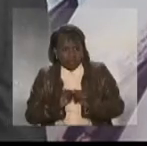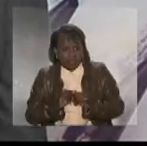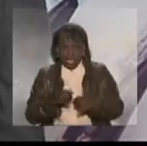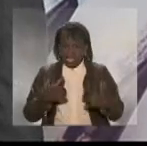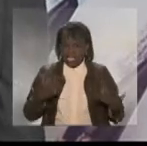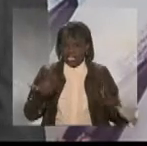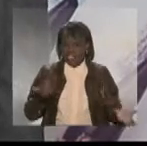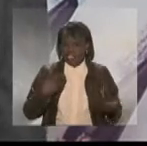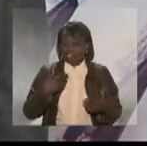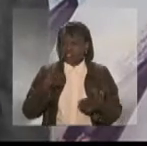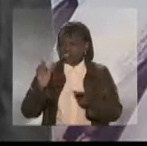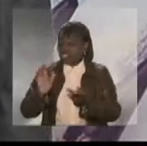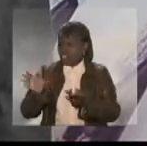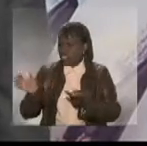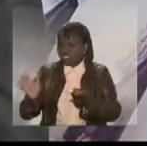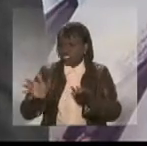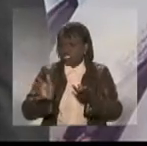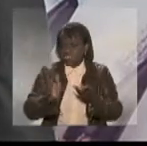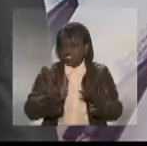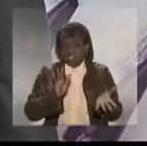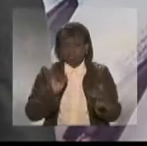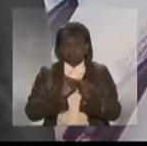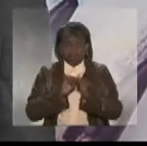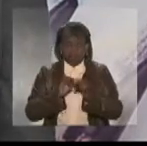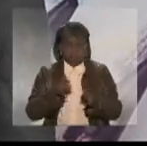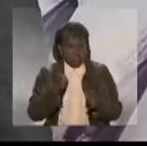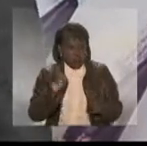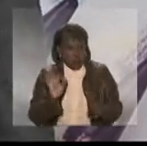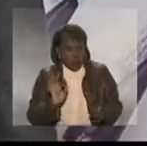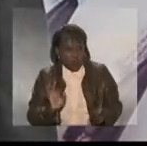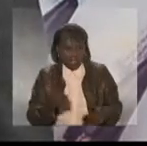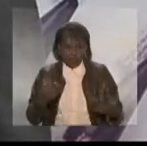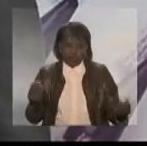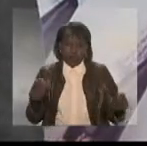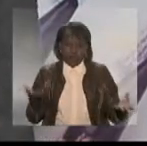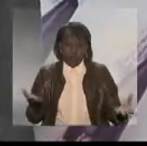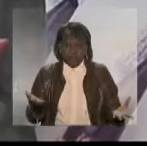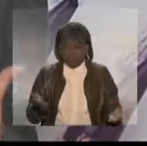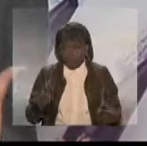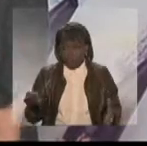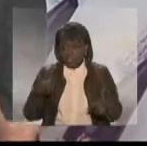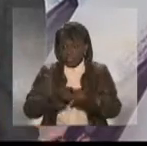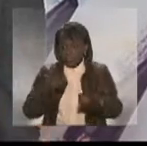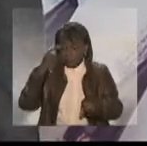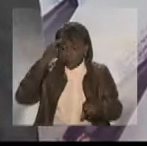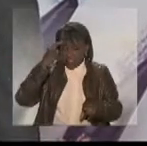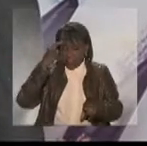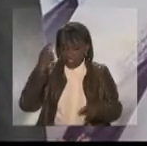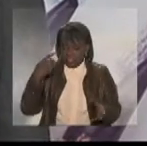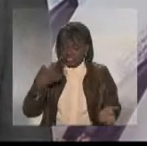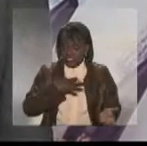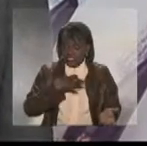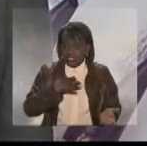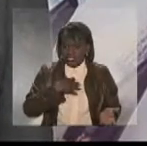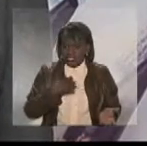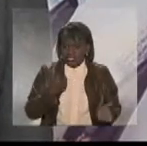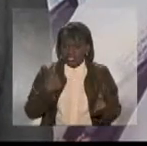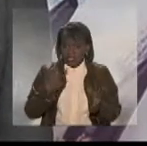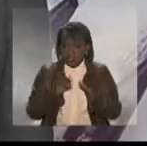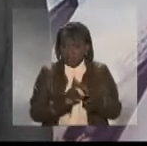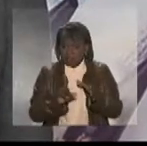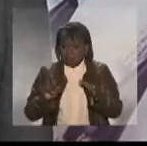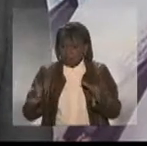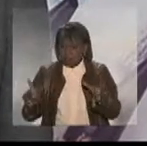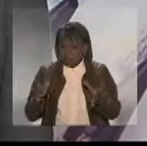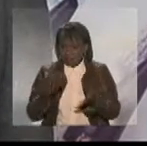transou? Sim. Ah, eu, fulaninha, cicraninha, beltraninha, já transamos, como você não? Ou ela também sentindo ali um